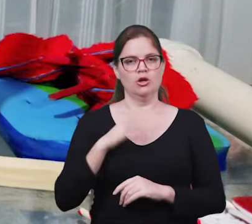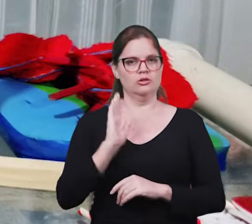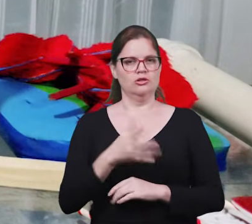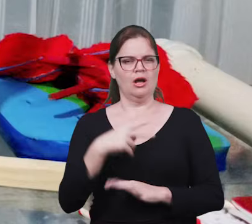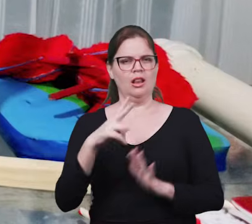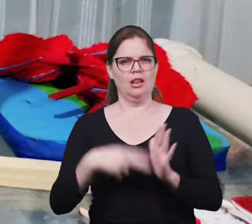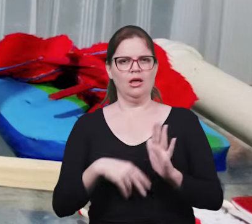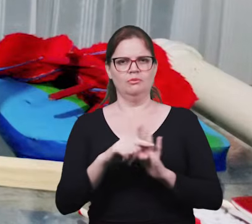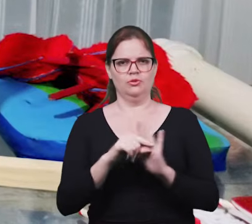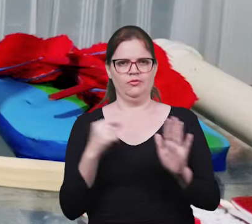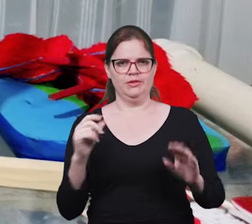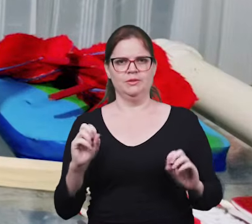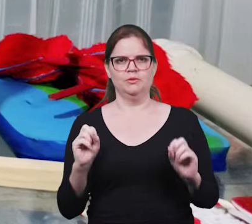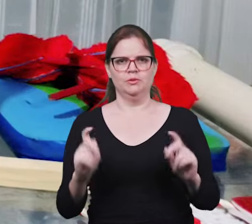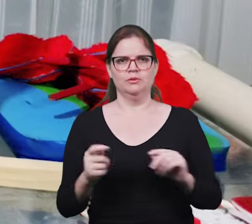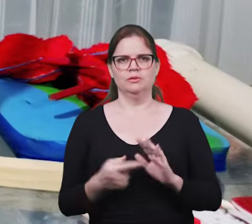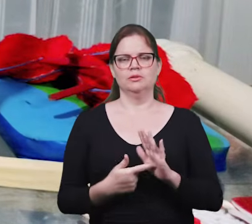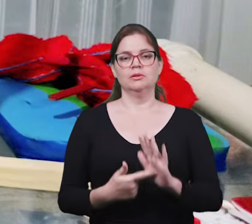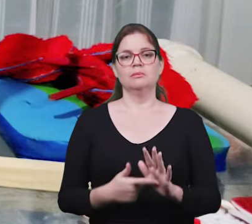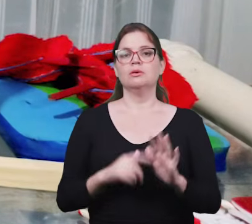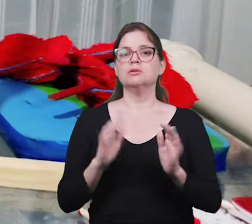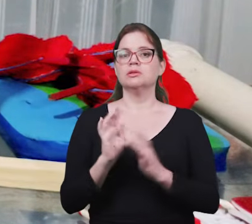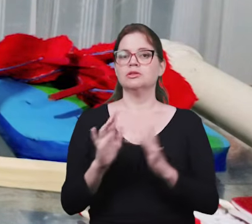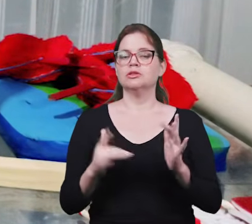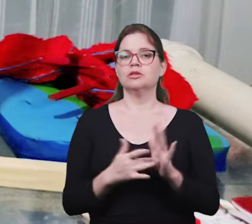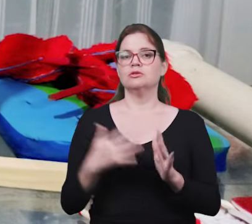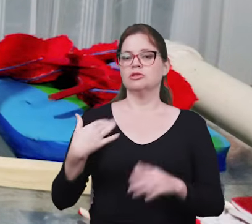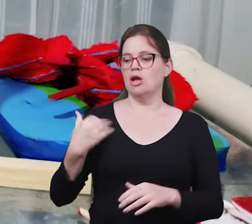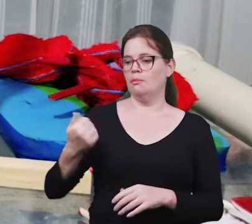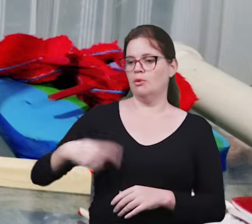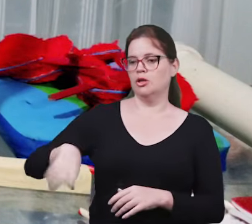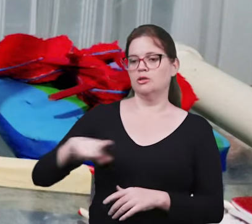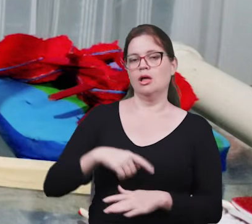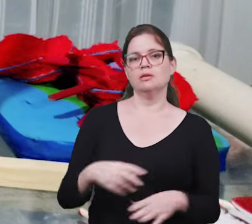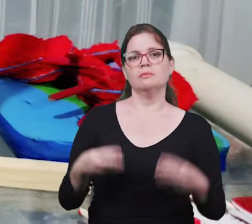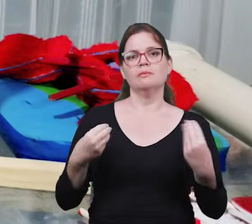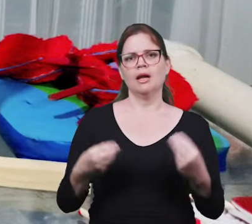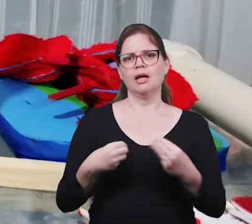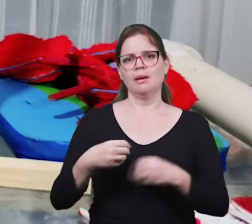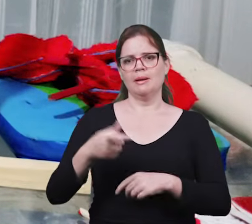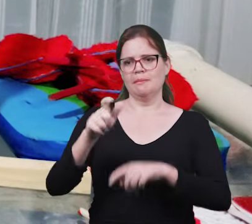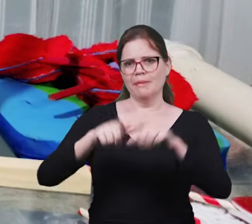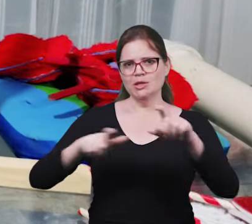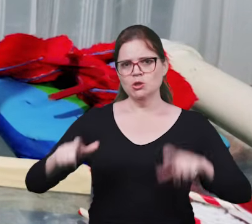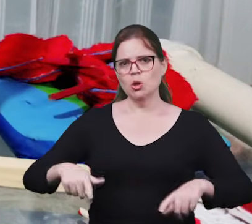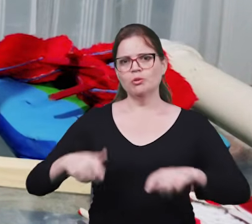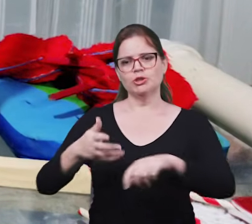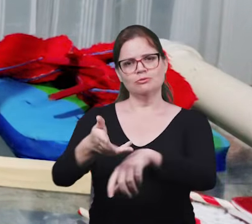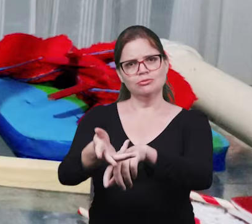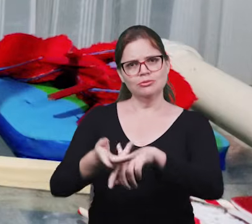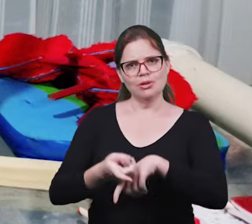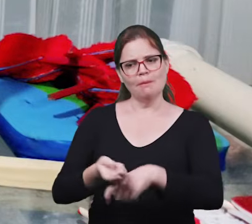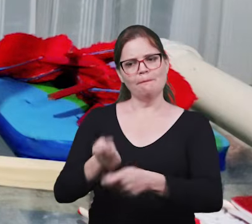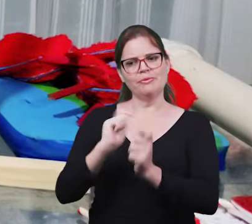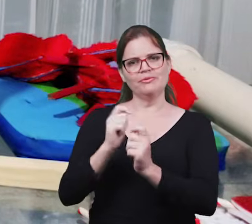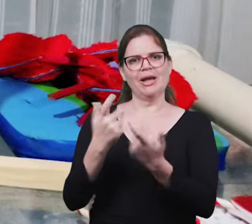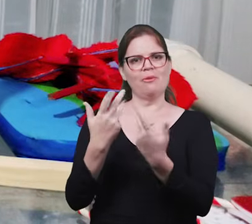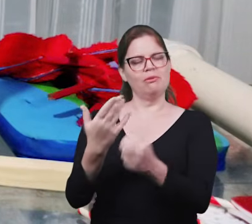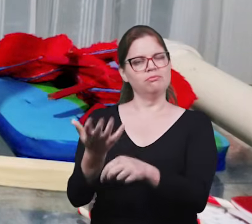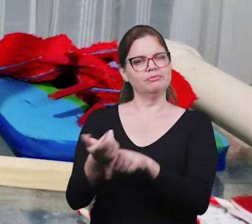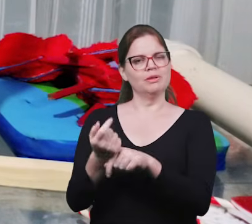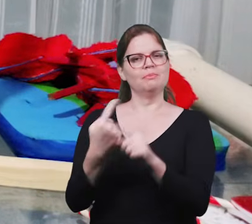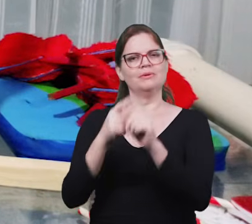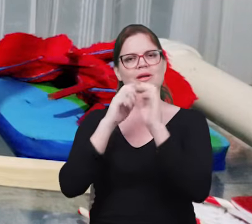lemos o versículo, né, que fala que o Senhor nos fará pescadores de homens, né? O Senhor falou com aqueles